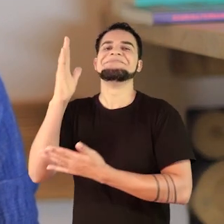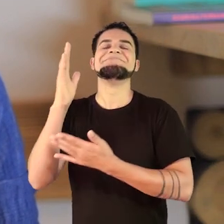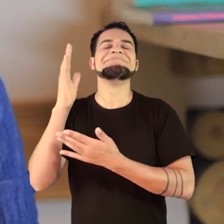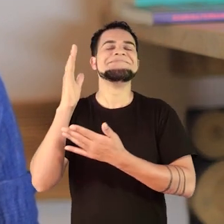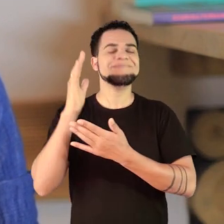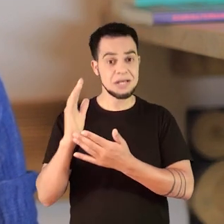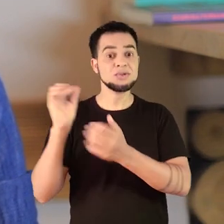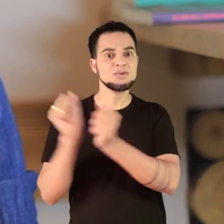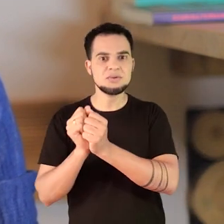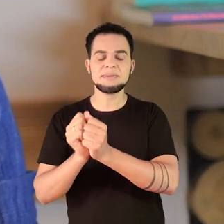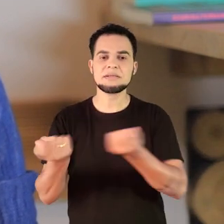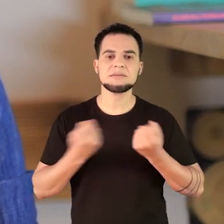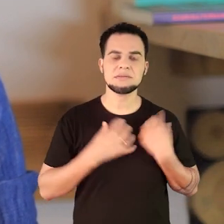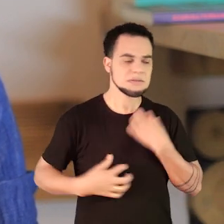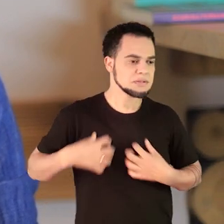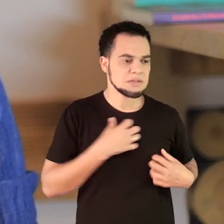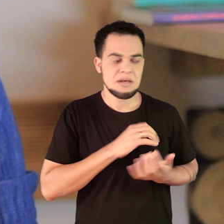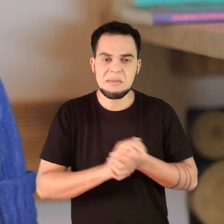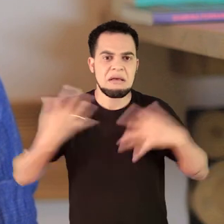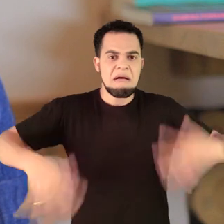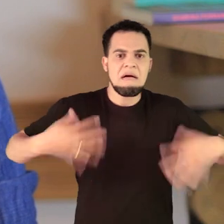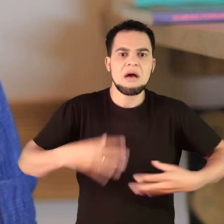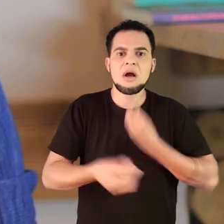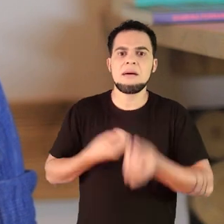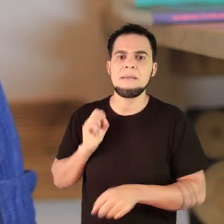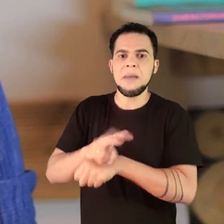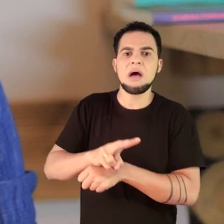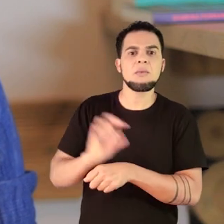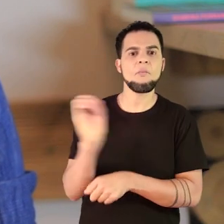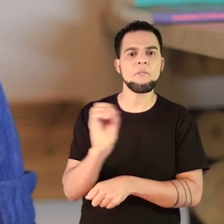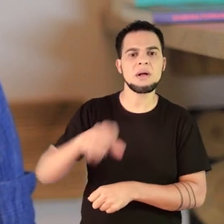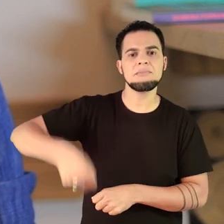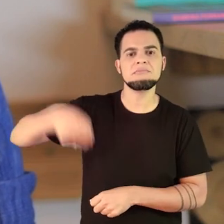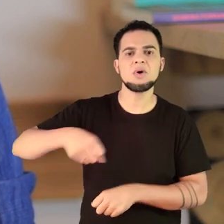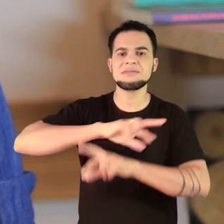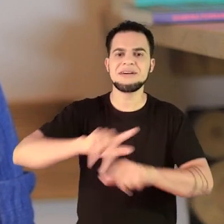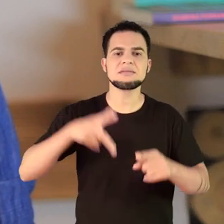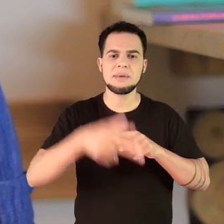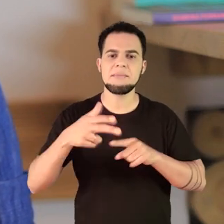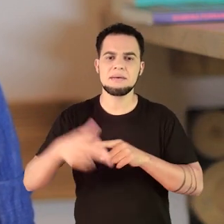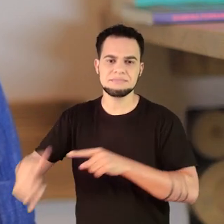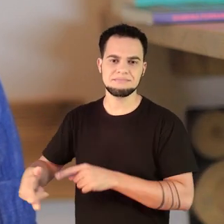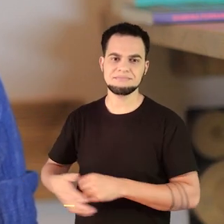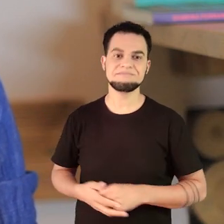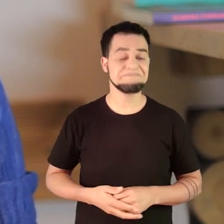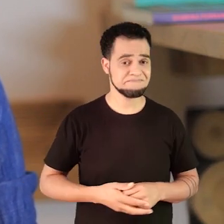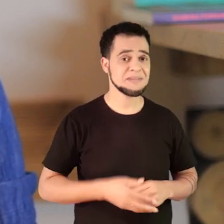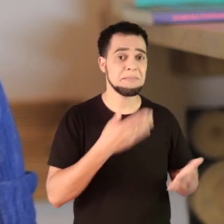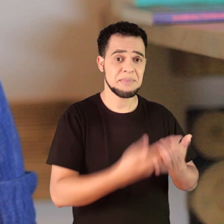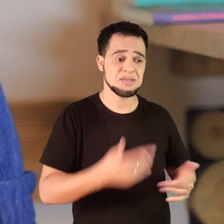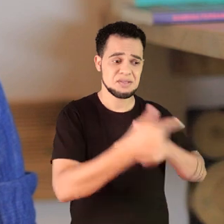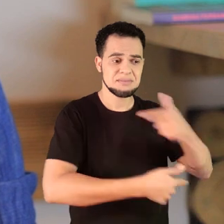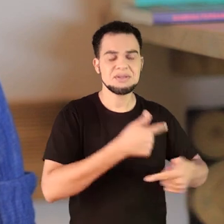veio, junto com ela também veio a crise de pânico de como entrar nesse meio sem bolsas e em meio a tantos cortes. Perdi